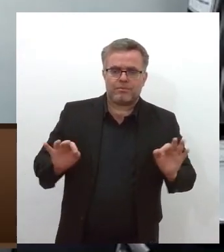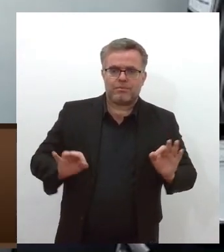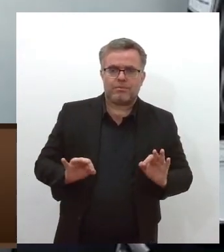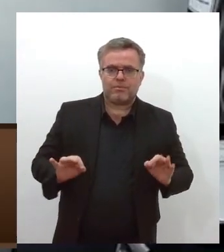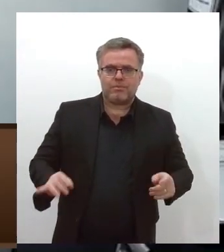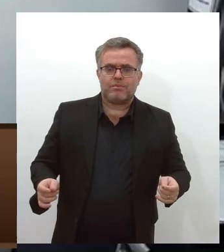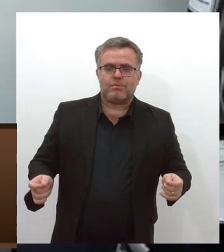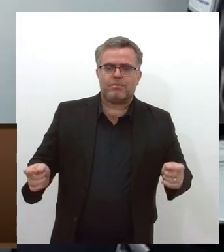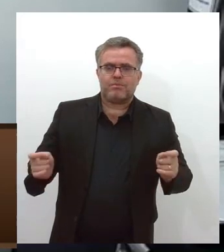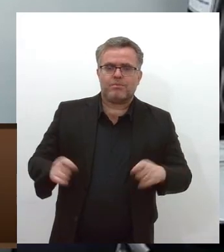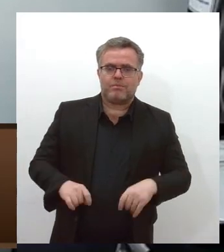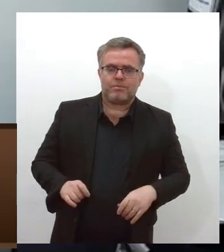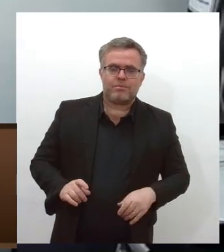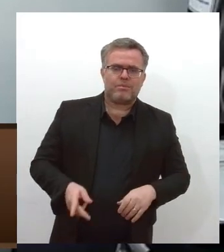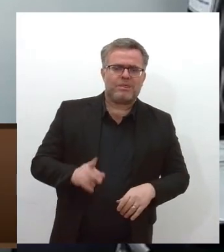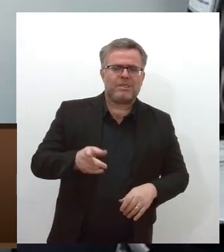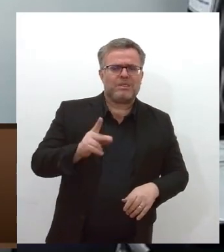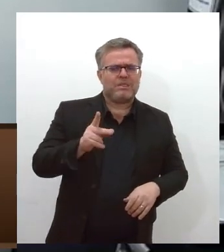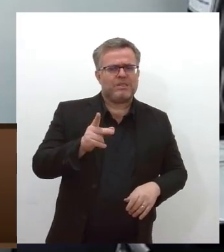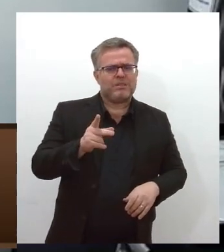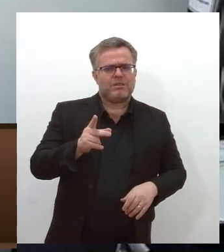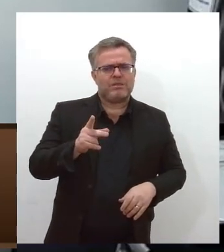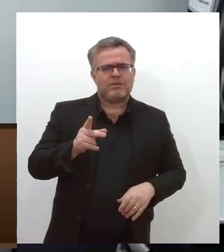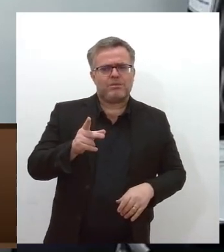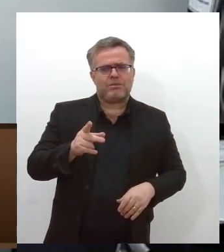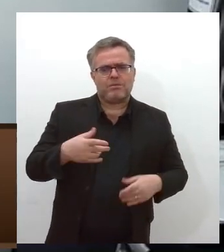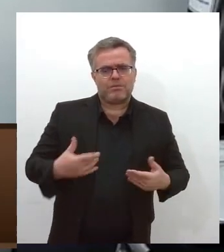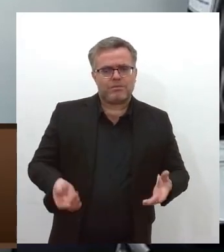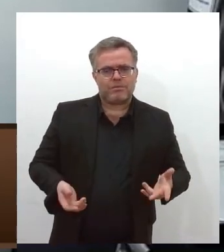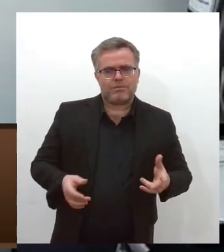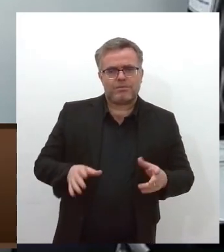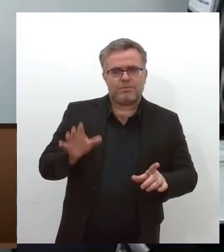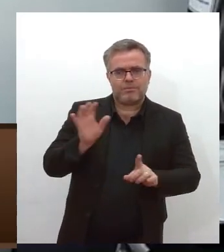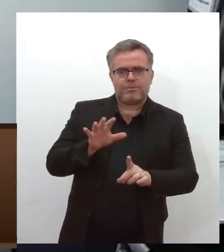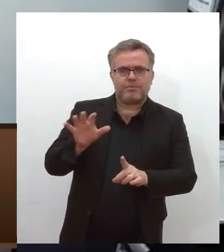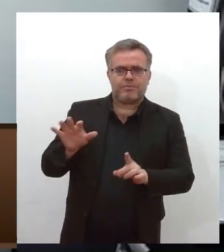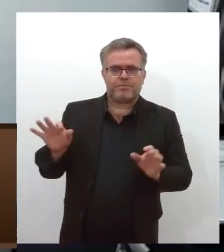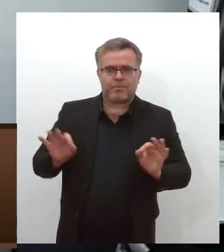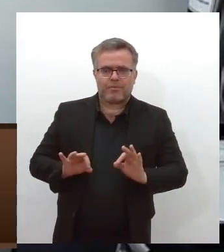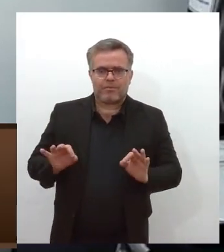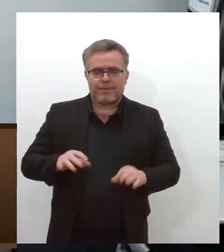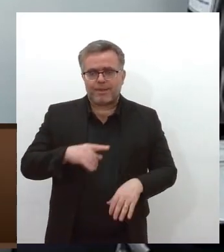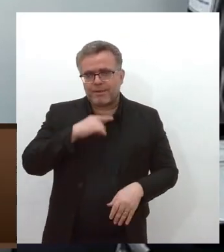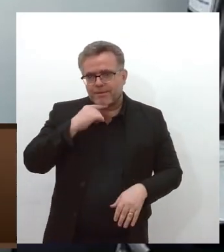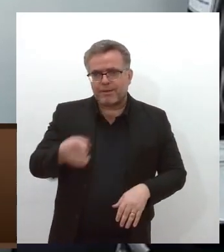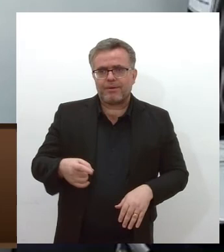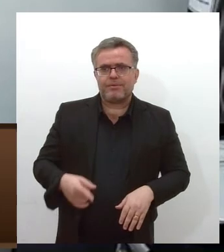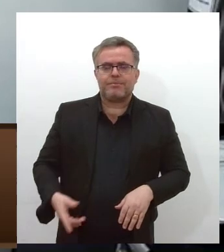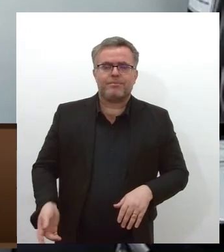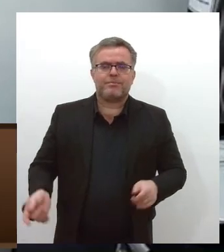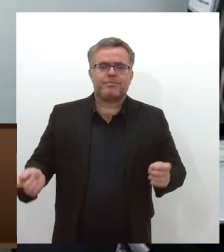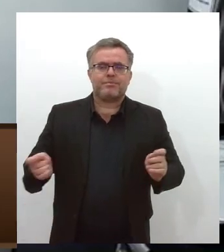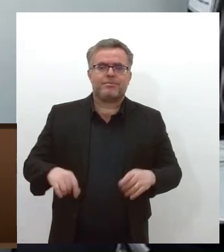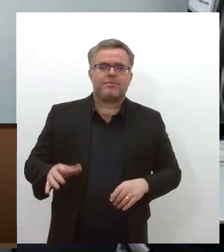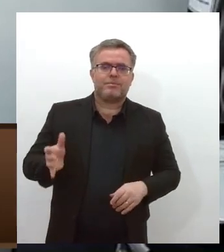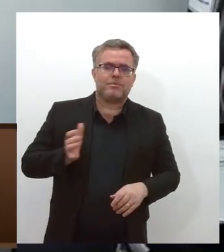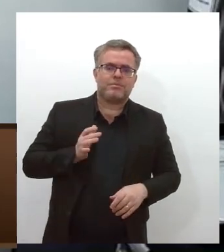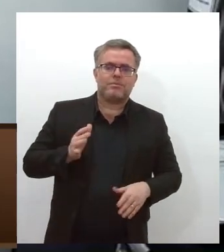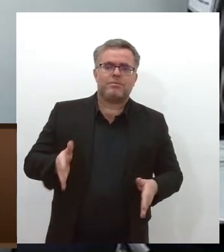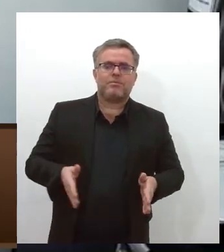em uma ilha, que não seja influenciado pela política. Sejam pessoas ricas, pobres, classe